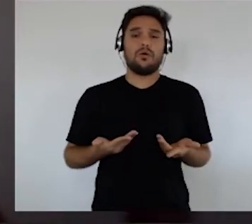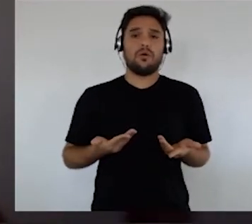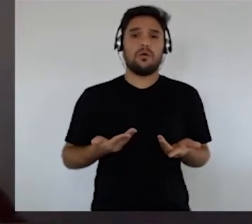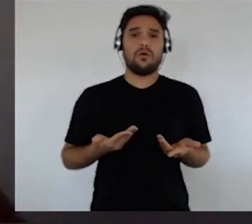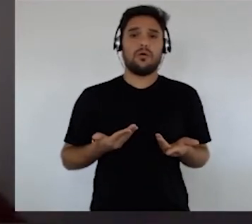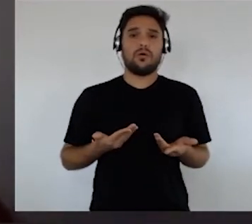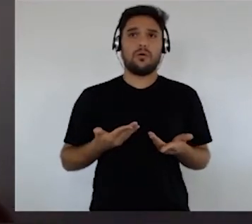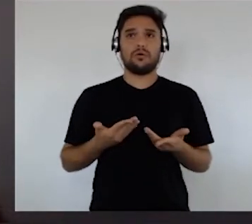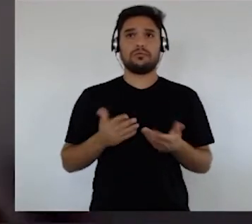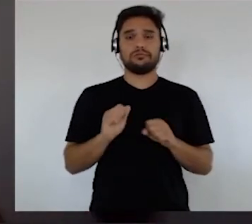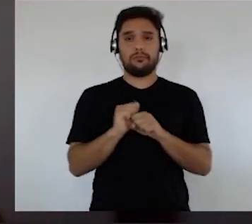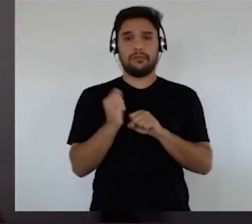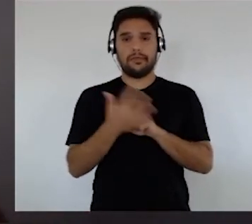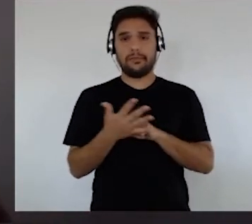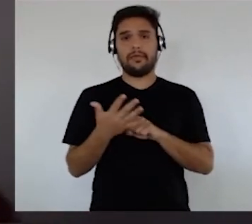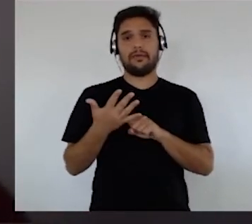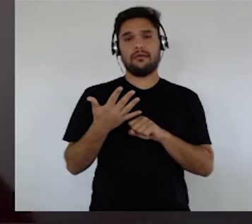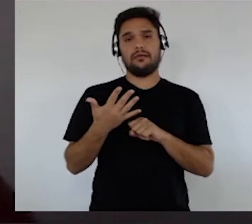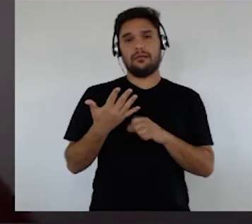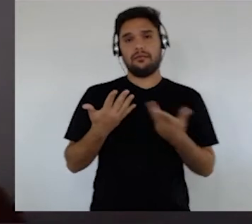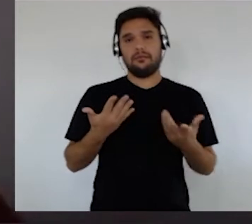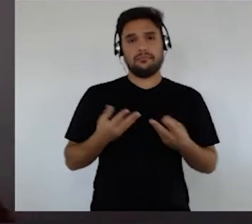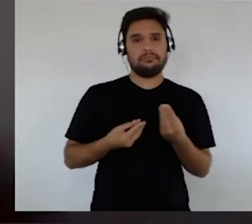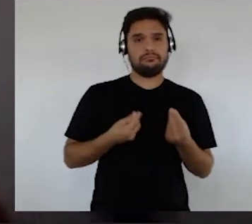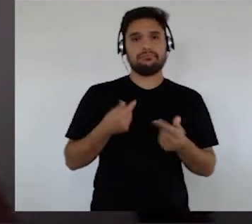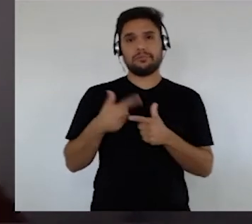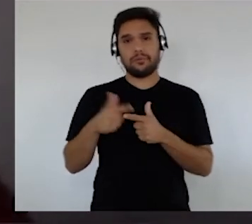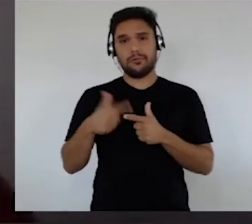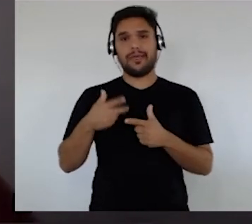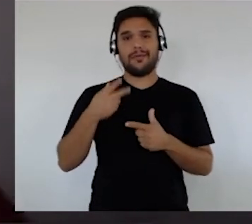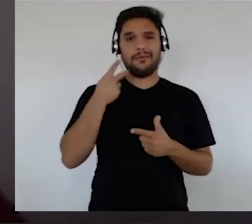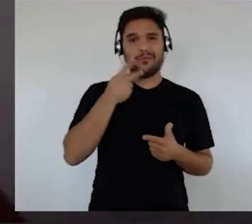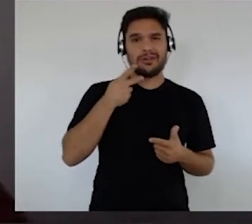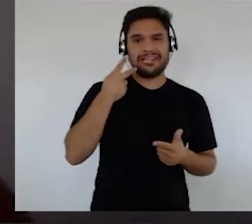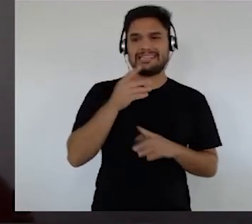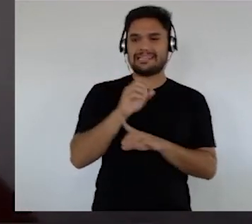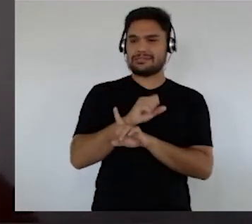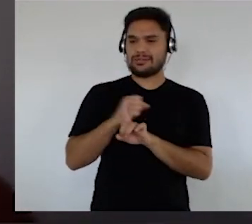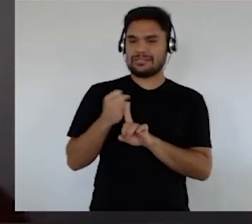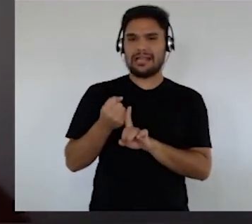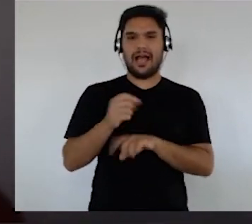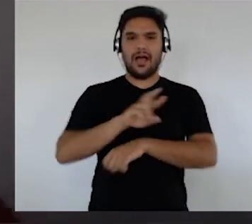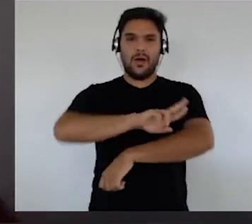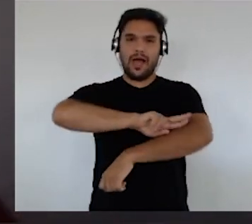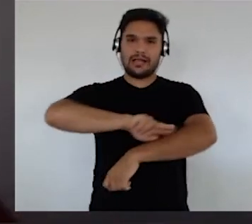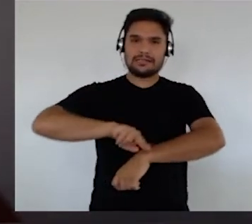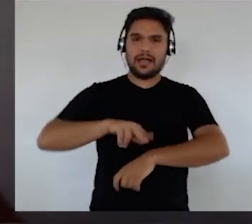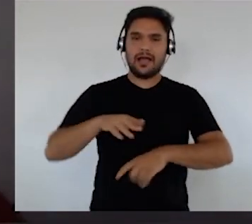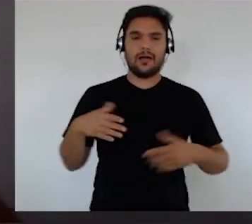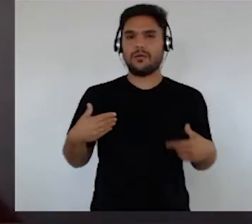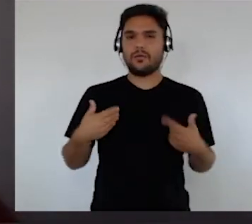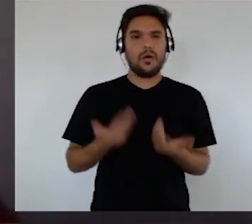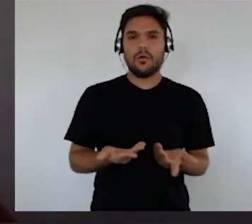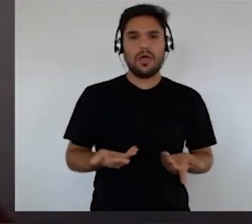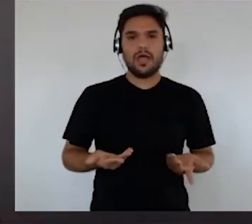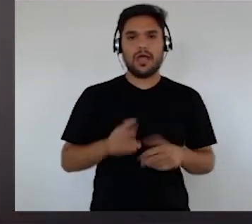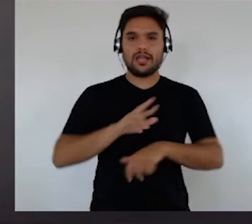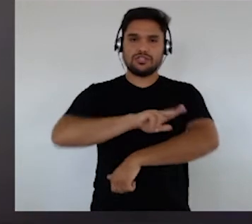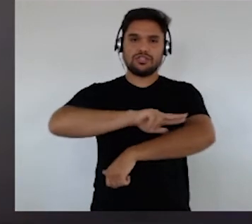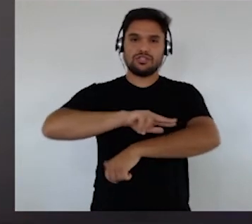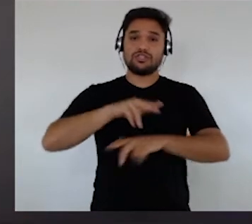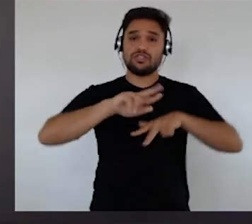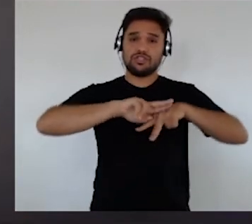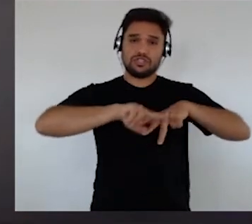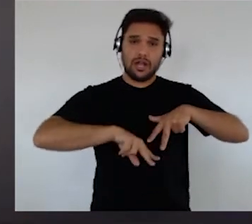nesse contexto de caos, nesse contexto de crise política, de crise social, de crise racial também e de crise de gênero,